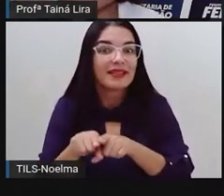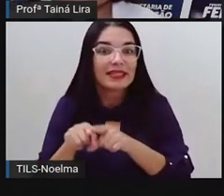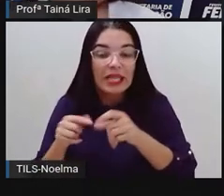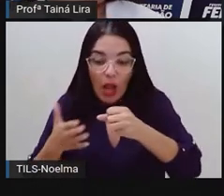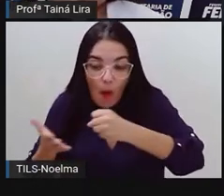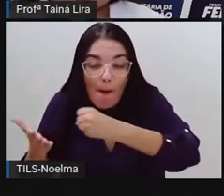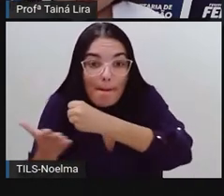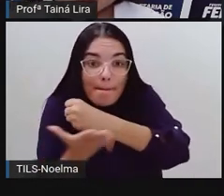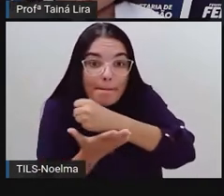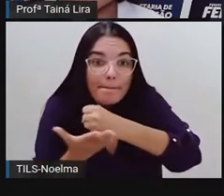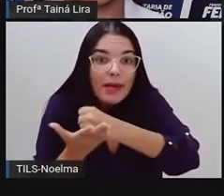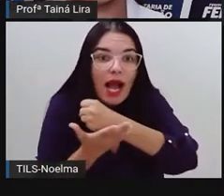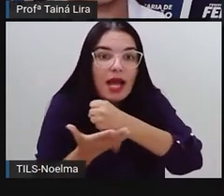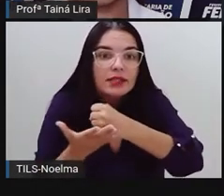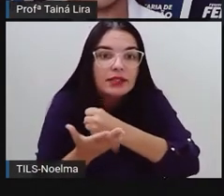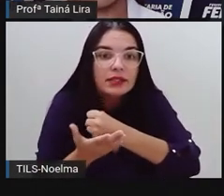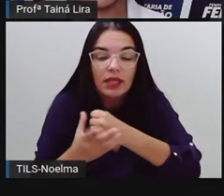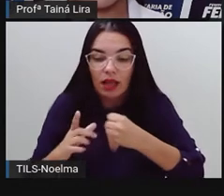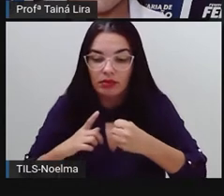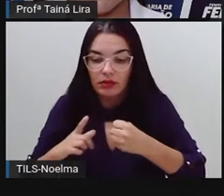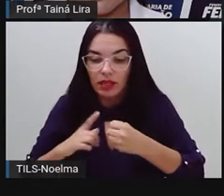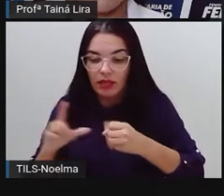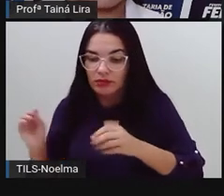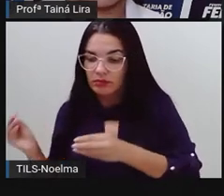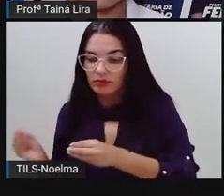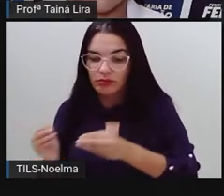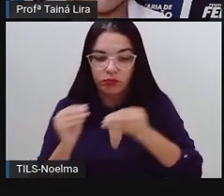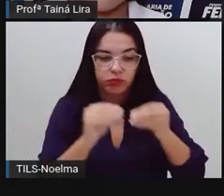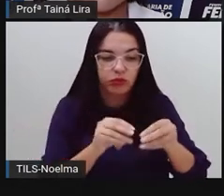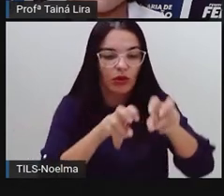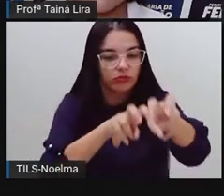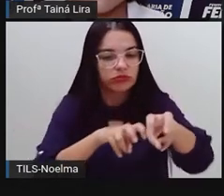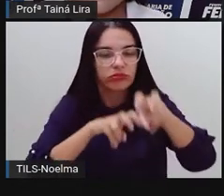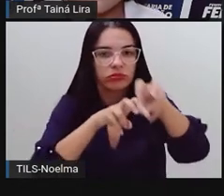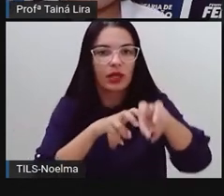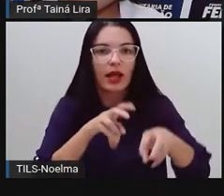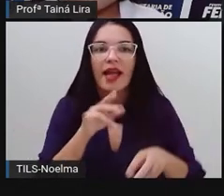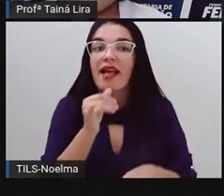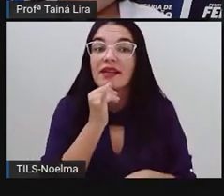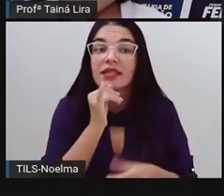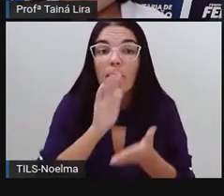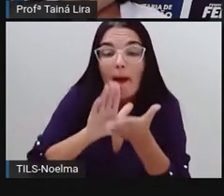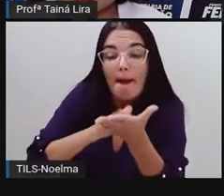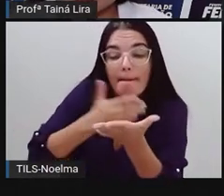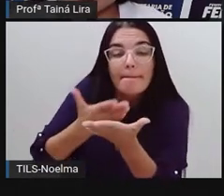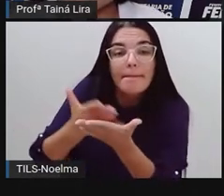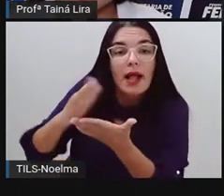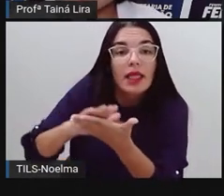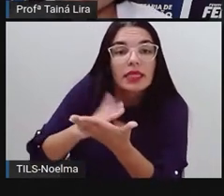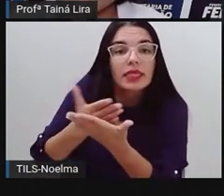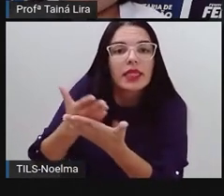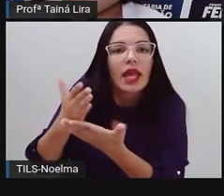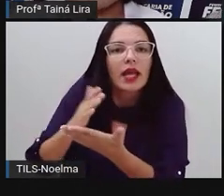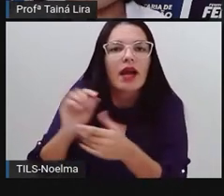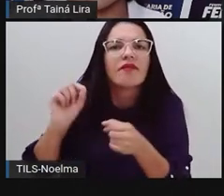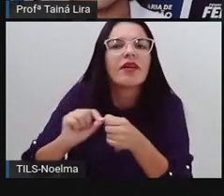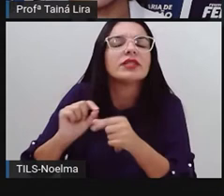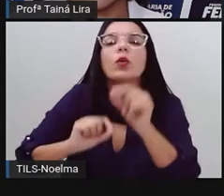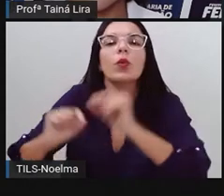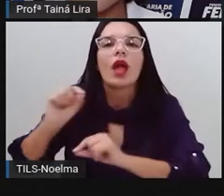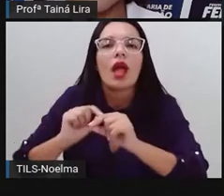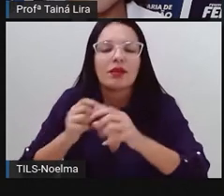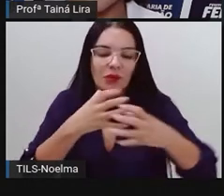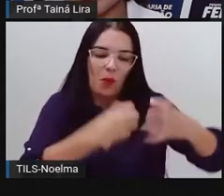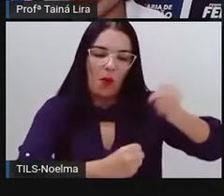matéria-prima algo que veio do campo então por exemplo a manteiga que nós consumimos é feita com leite e o leite vem da